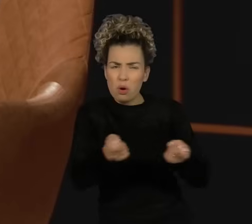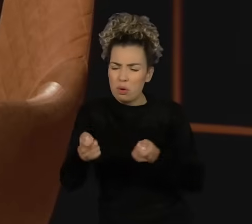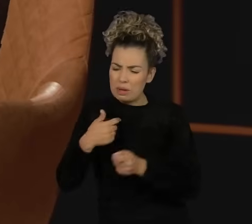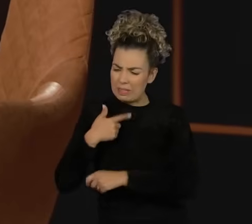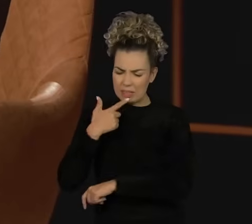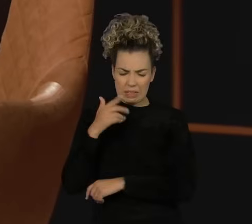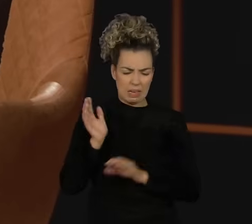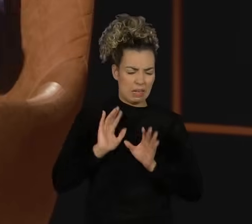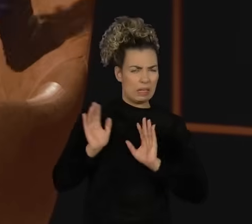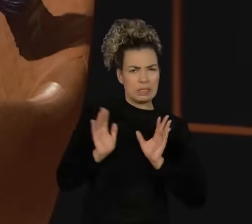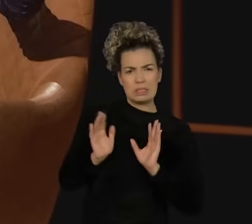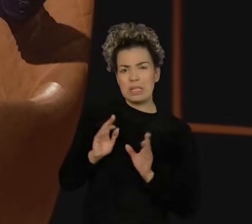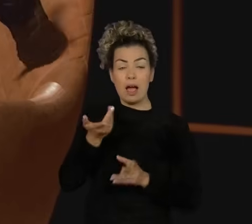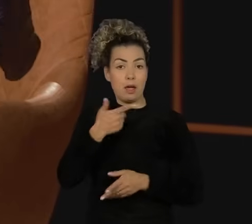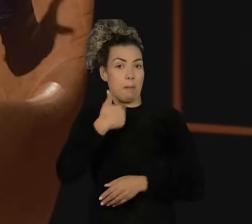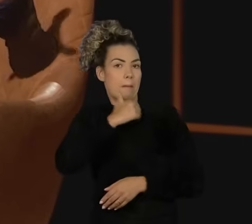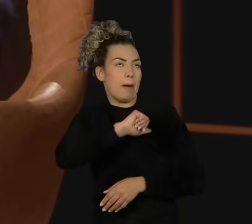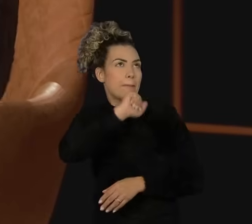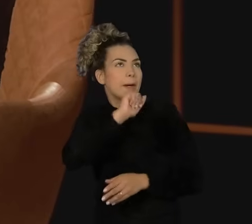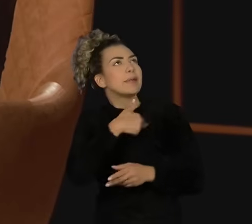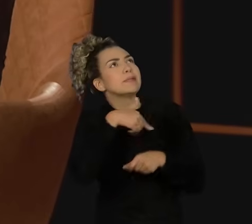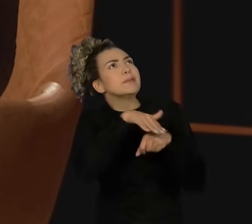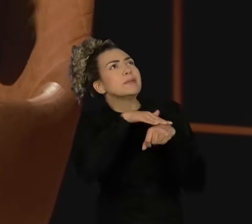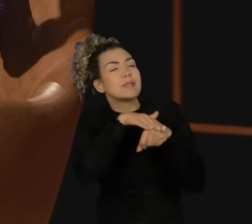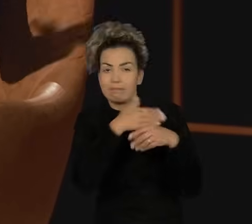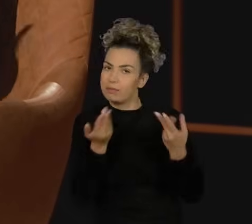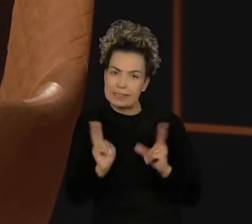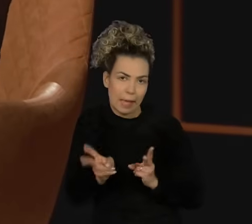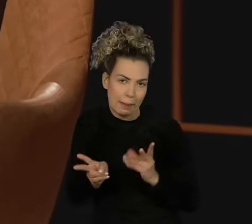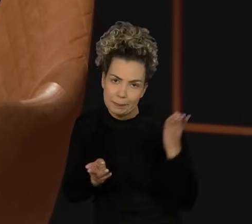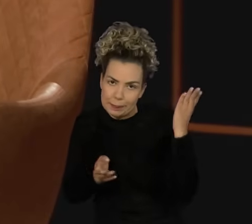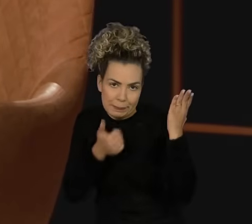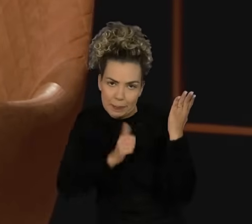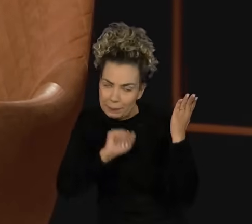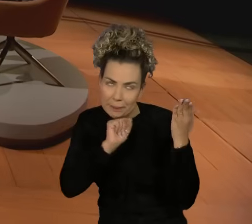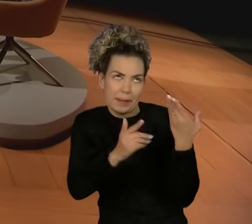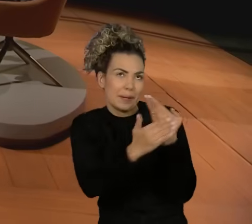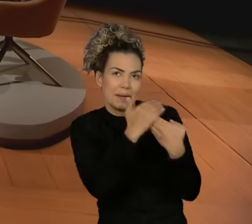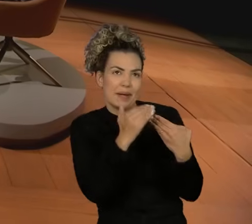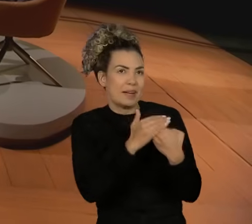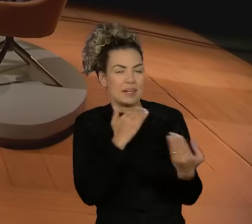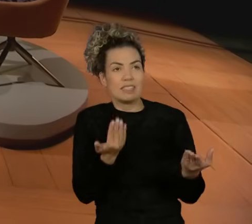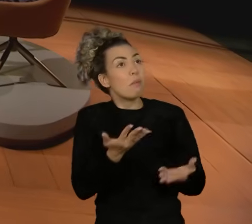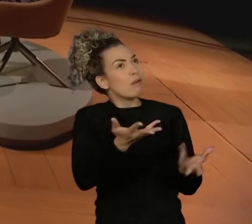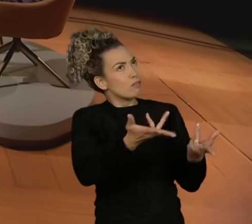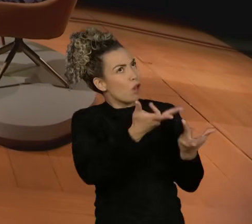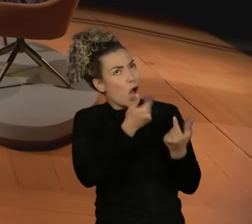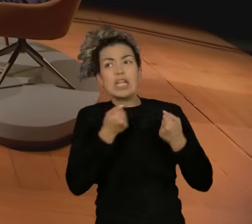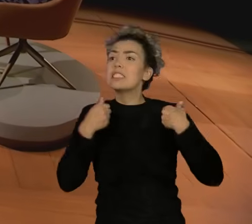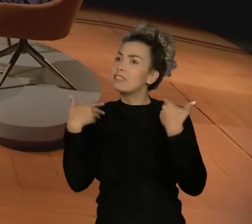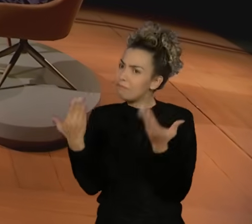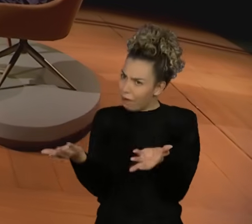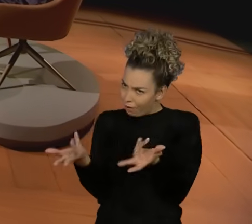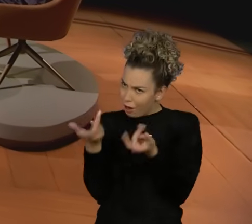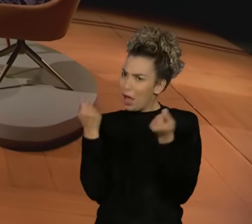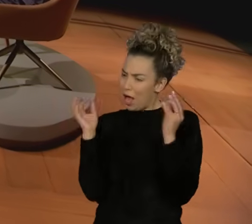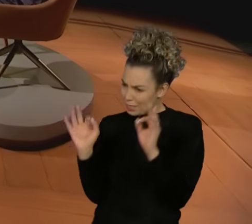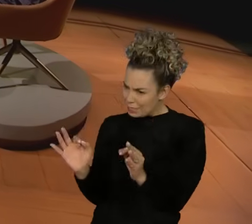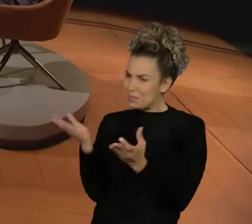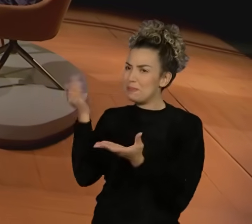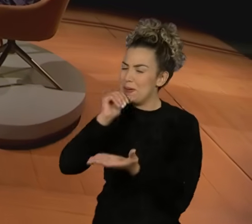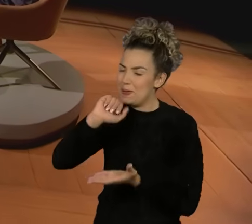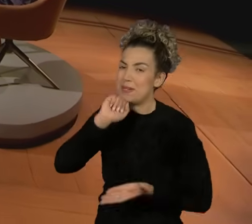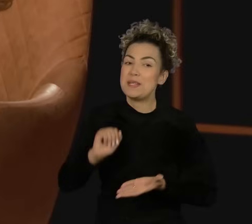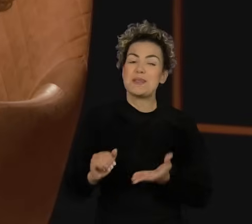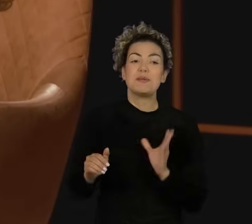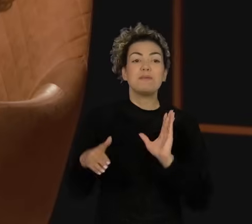E aí fui conversar com a minha mãe, sempre minha mãe, né? Maravilhosa, né? Maravilhosa. E aí ela falou,